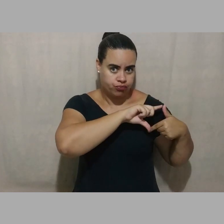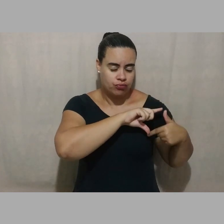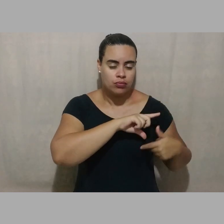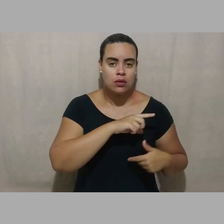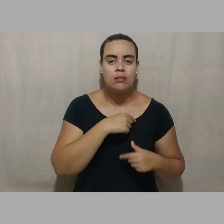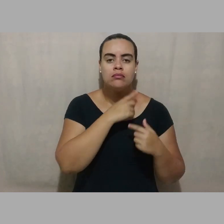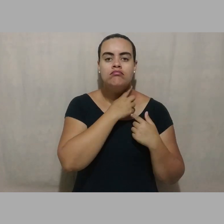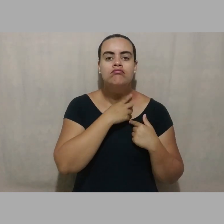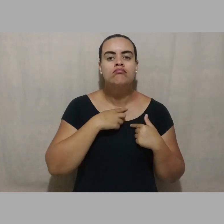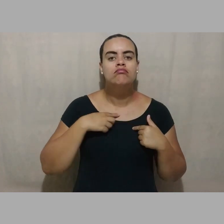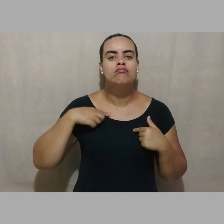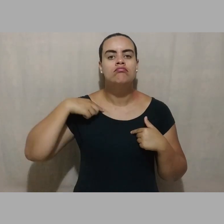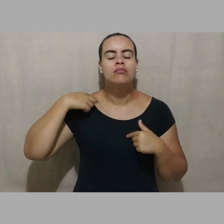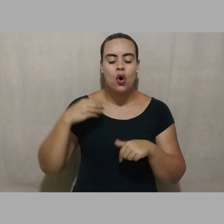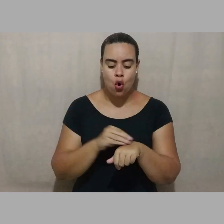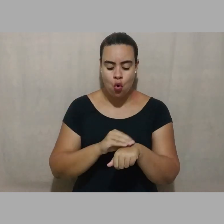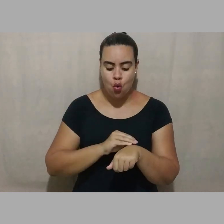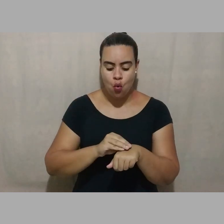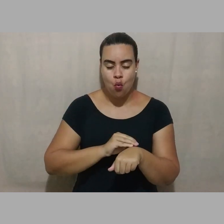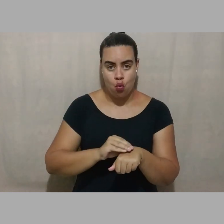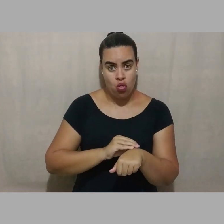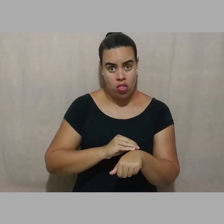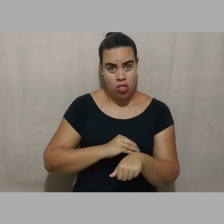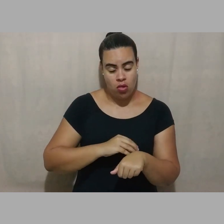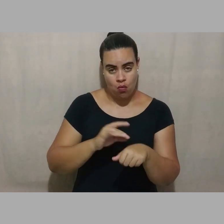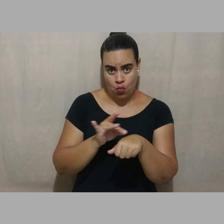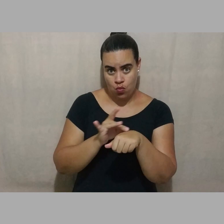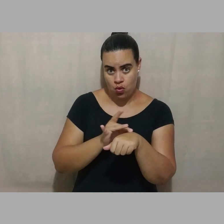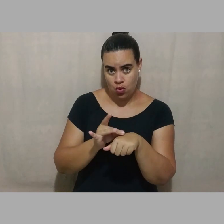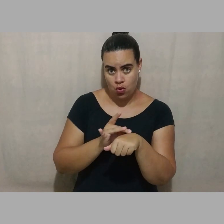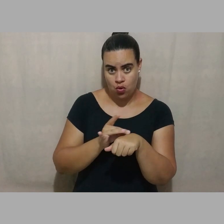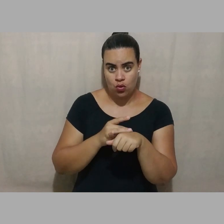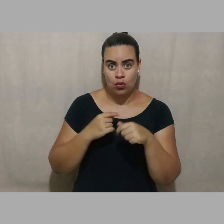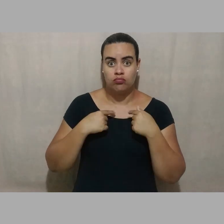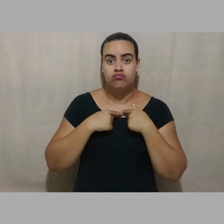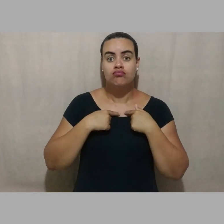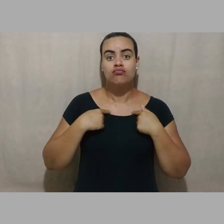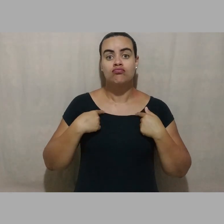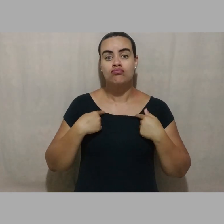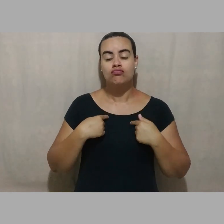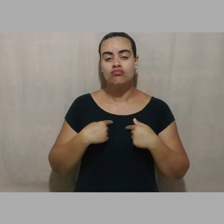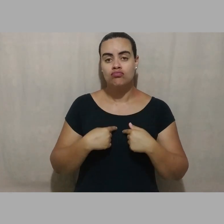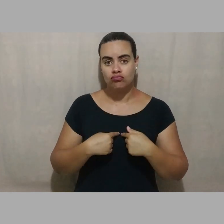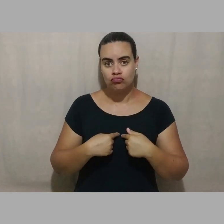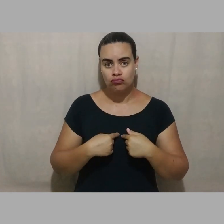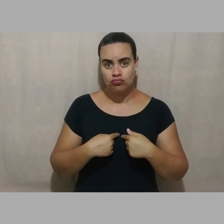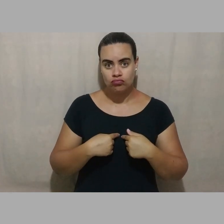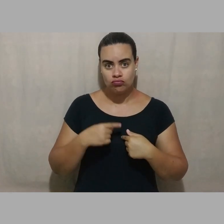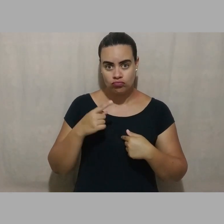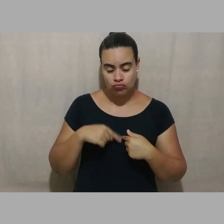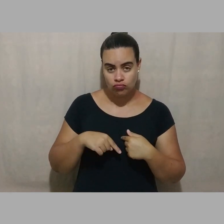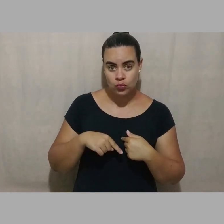invertido. No meu pescoço, um colar de algodão preto, com um pingente também em formato de triângulo invertido, feito